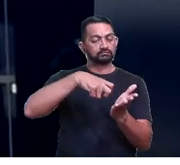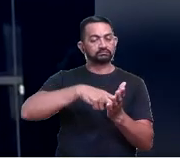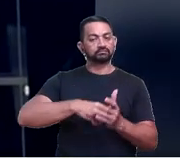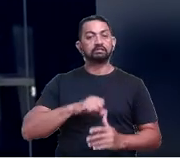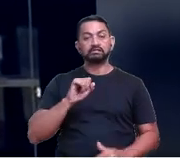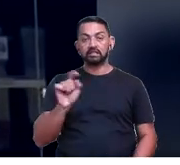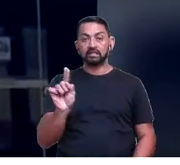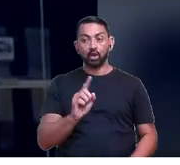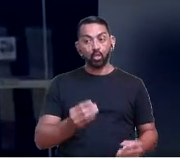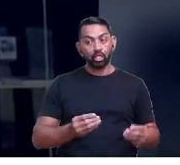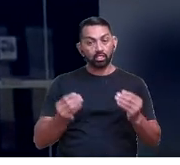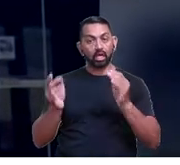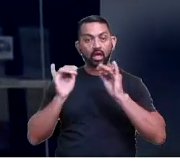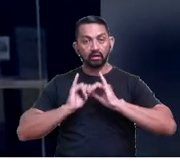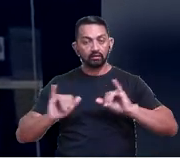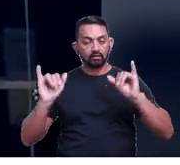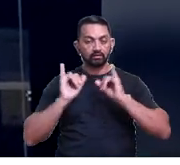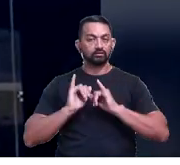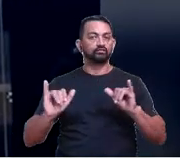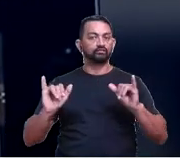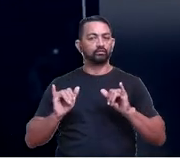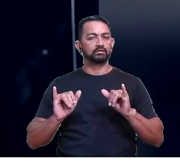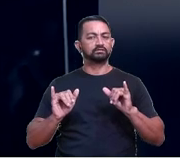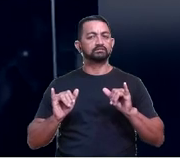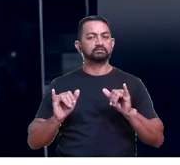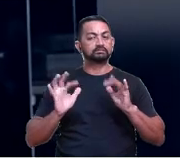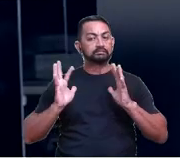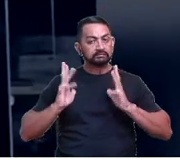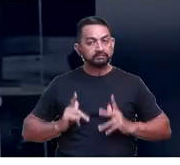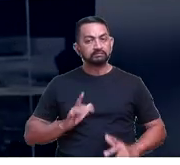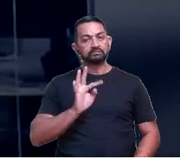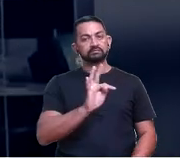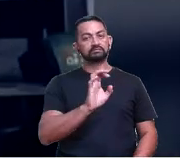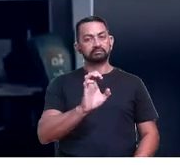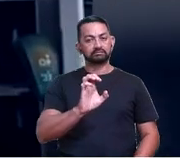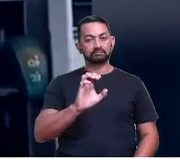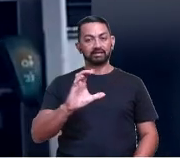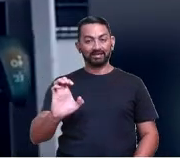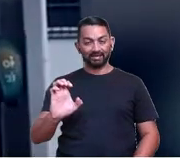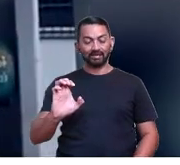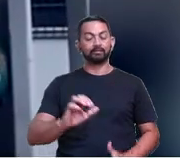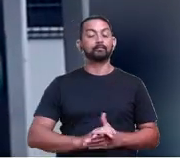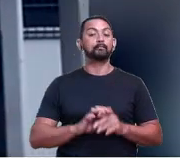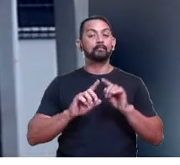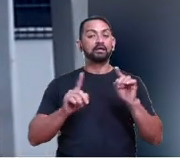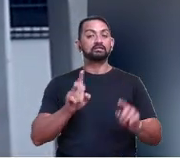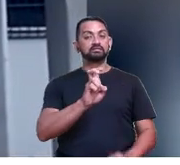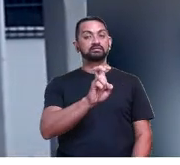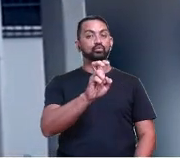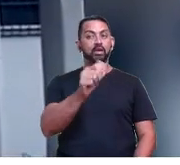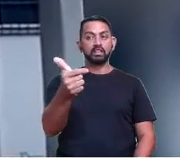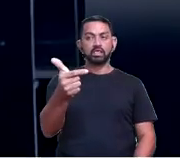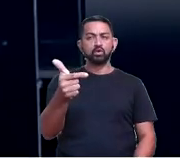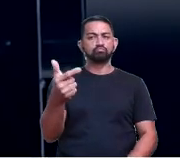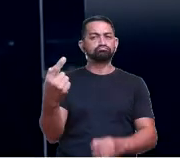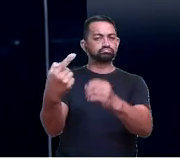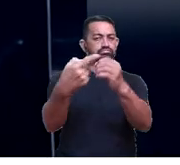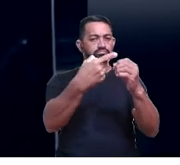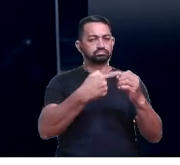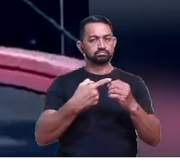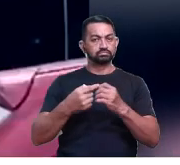relação à lei, se não prestar essa informação ao Tribunal de Contas do Estado. Outras 51